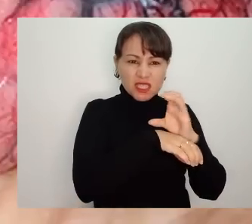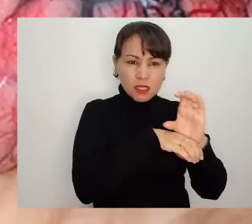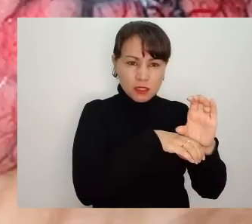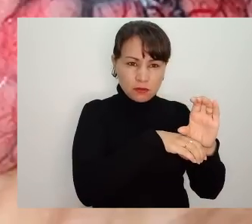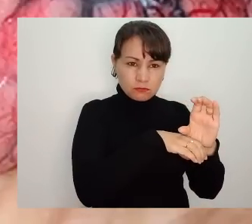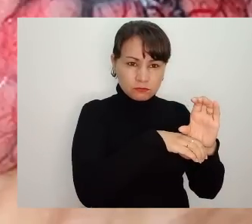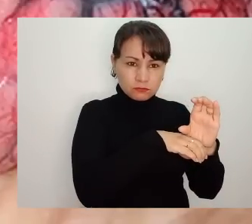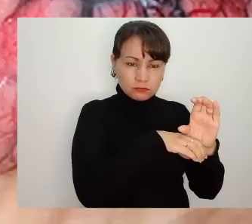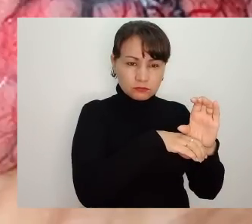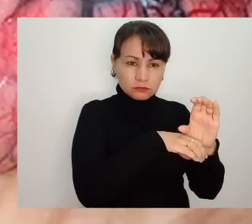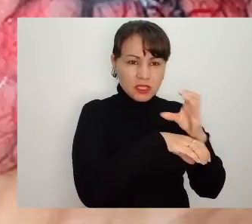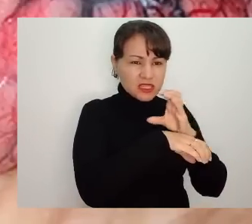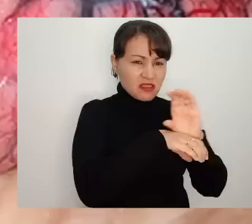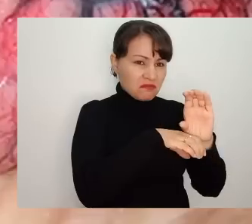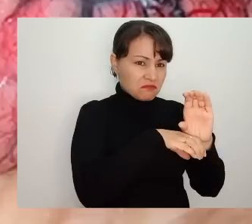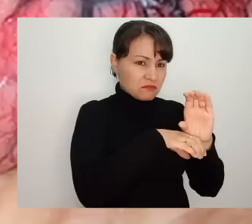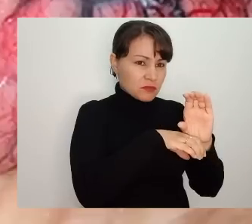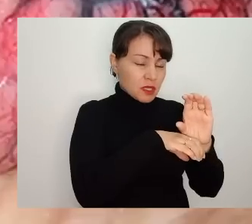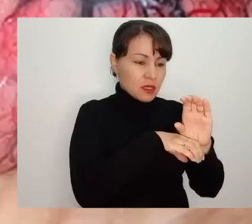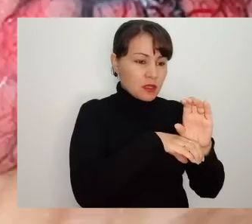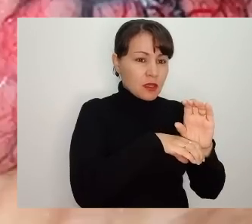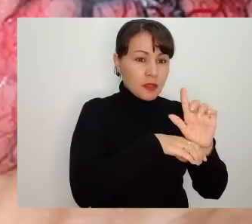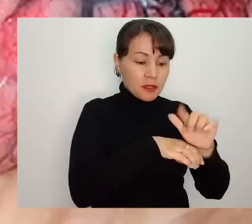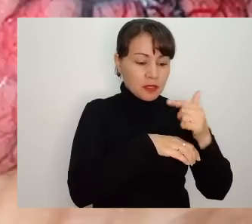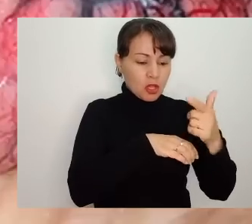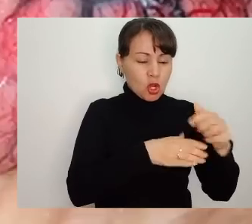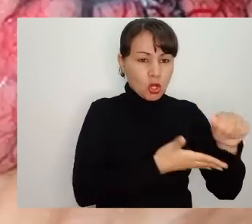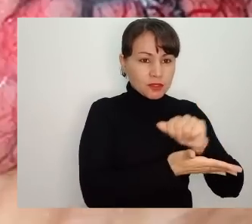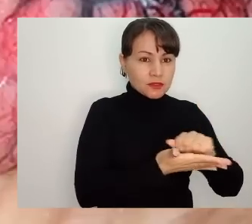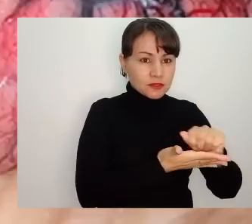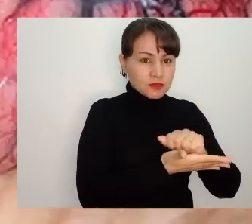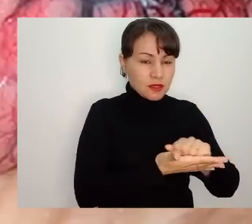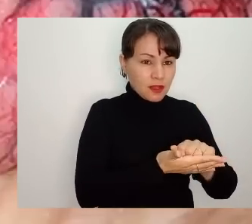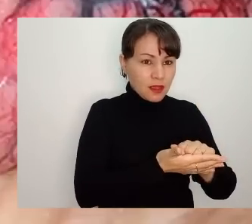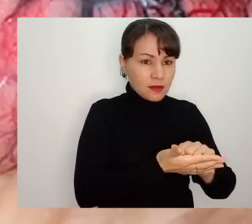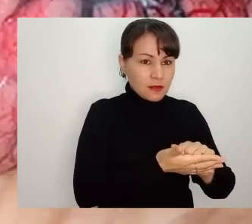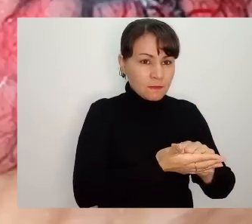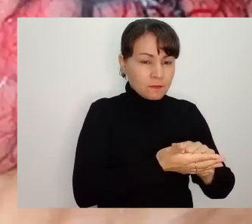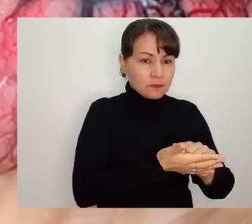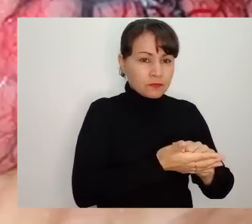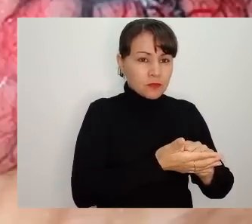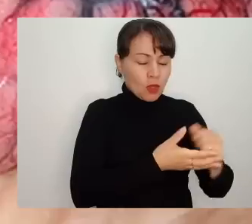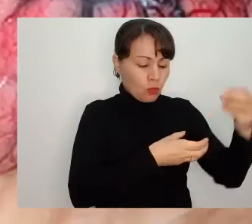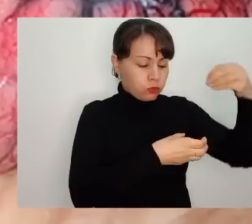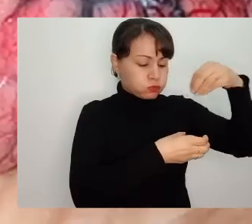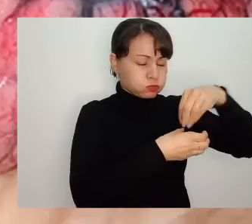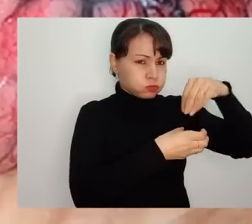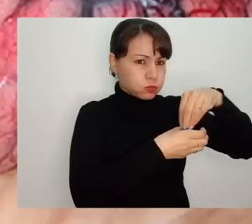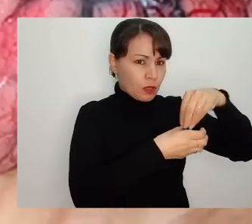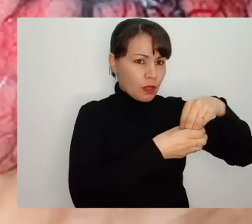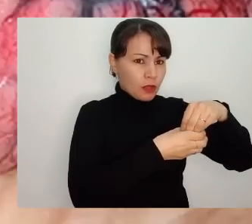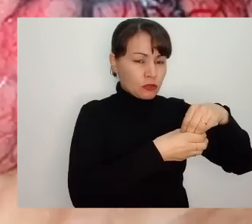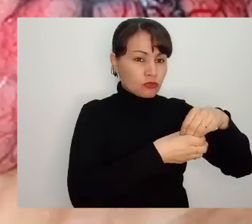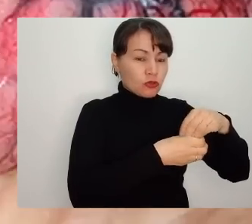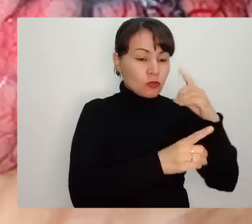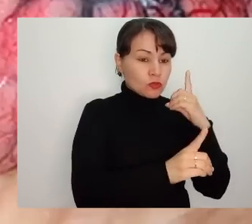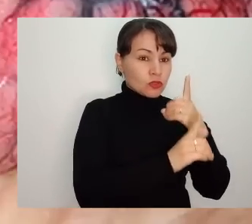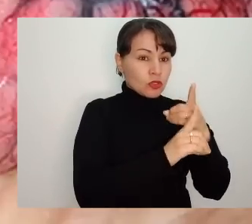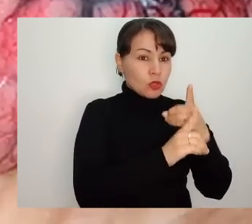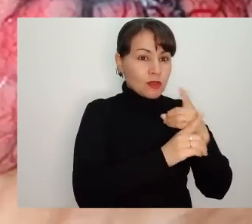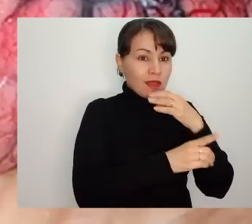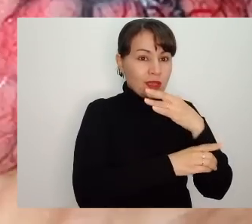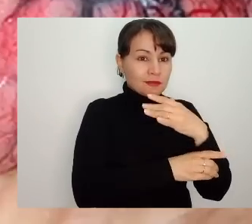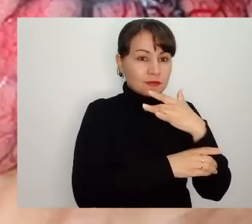cinza. E na parte mais interna, parte mais do meio, nós